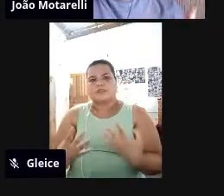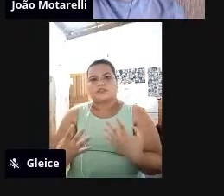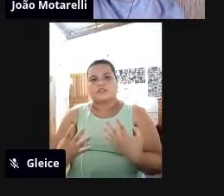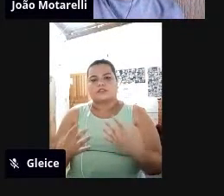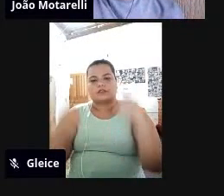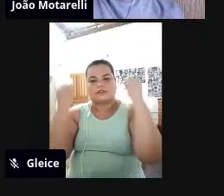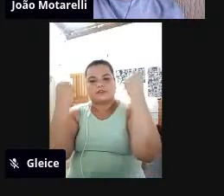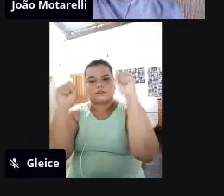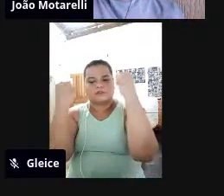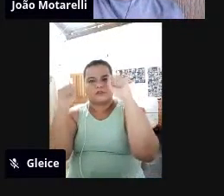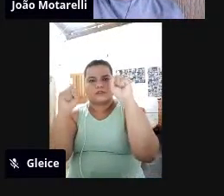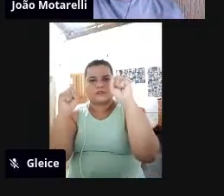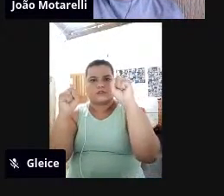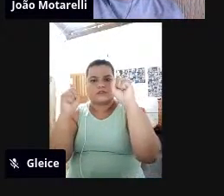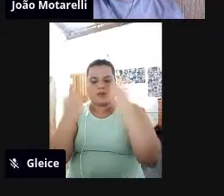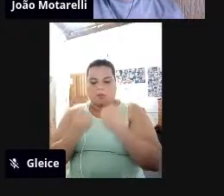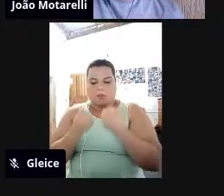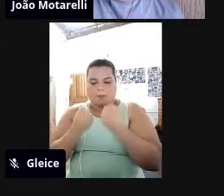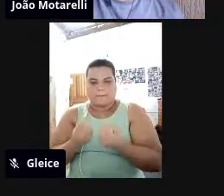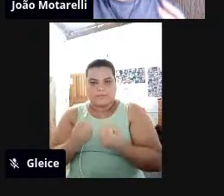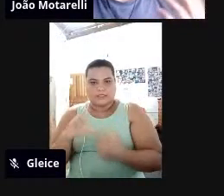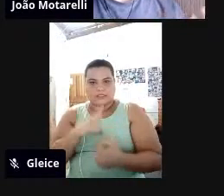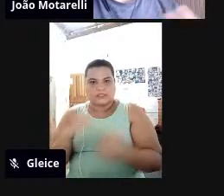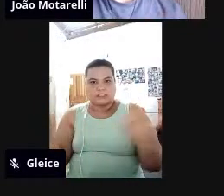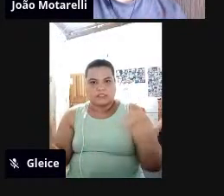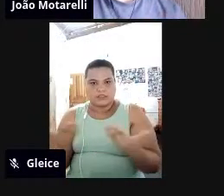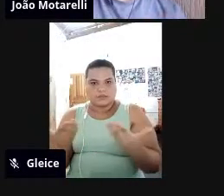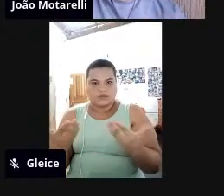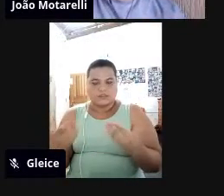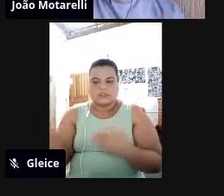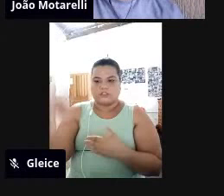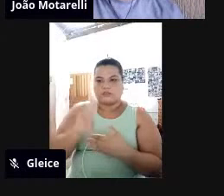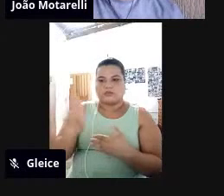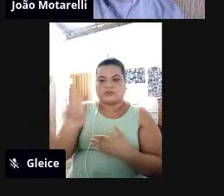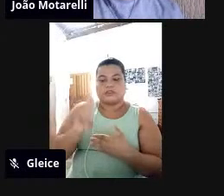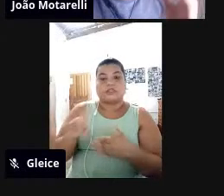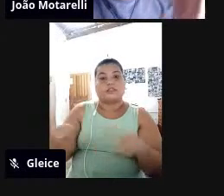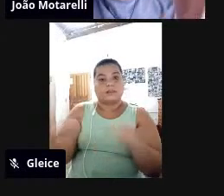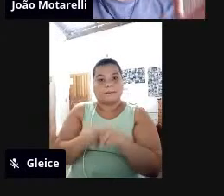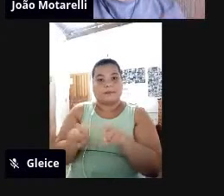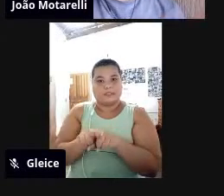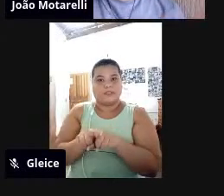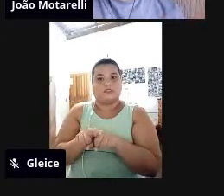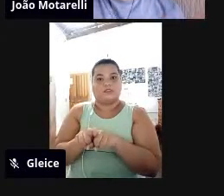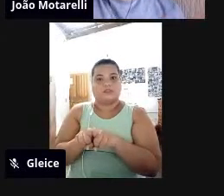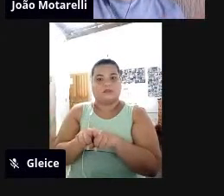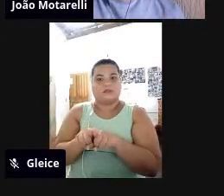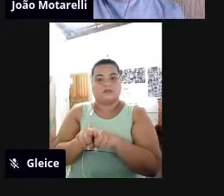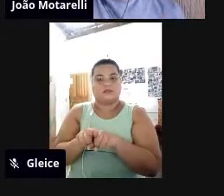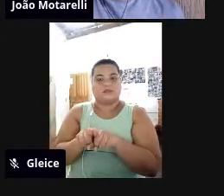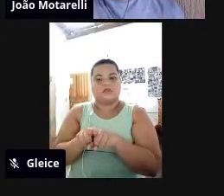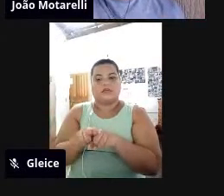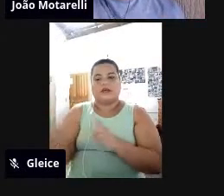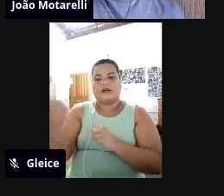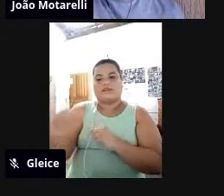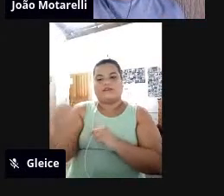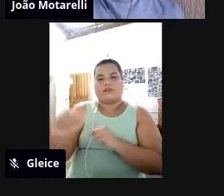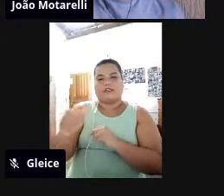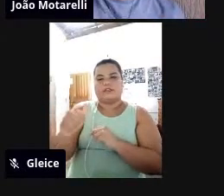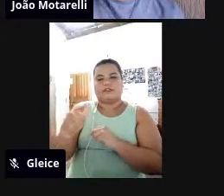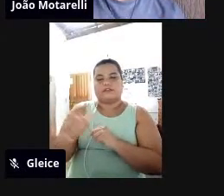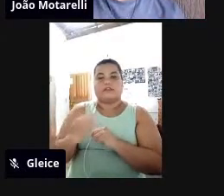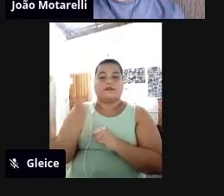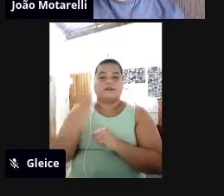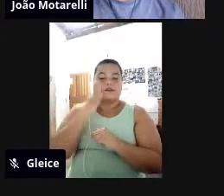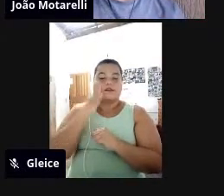consegue registrar o peso que você tem utilizado para fazer esses exercícios? Avalia agora e avalia daqui 30 dias.